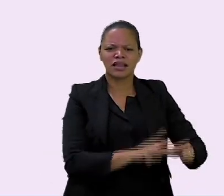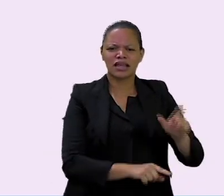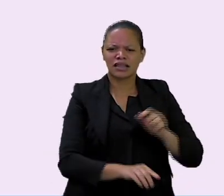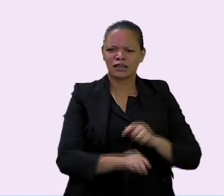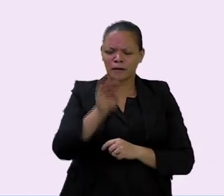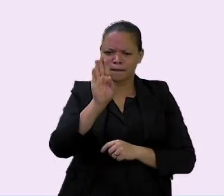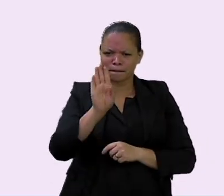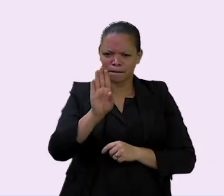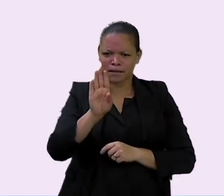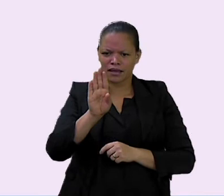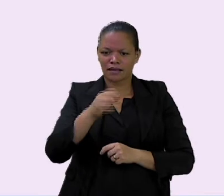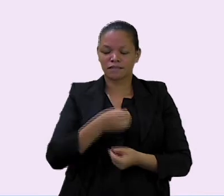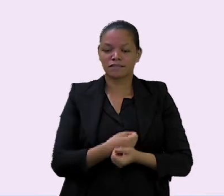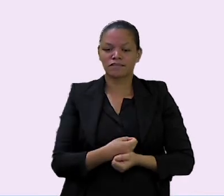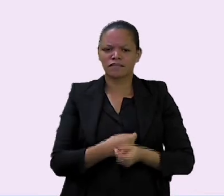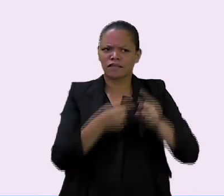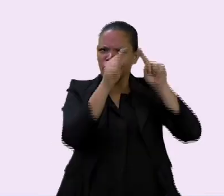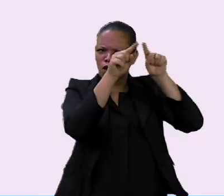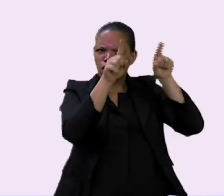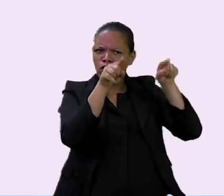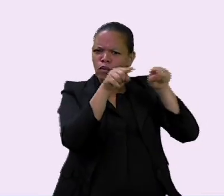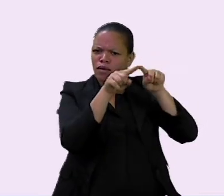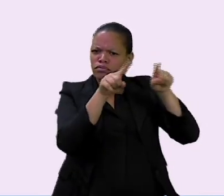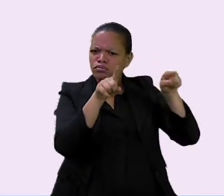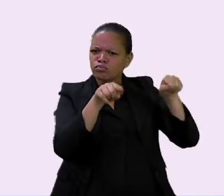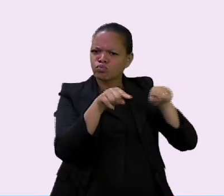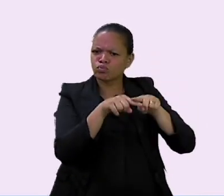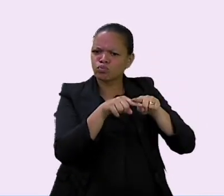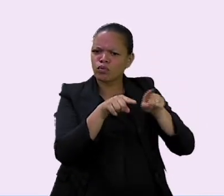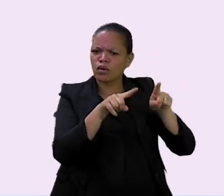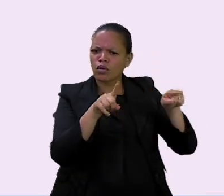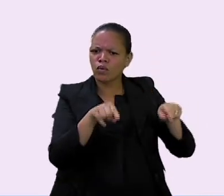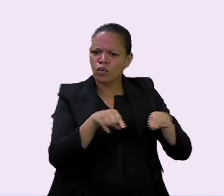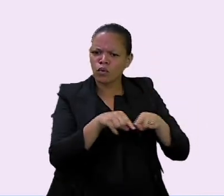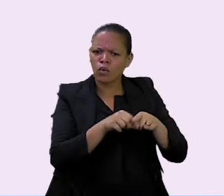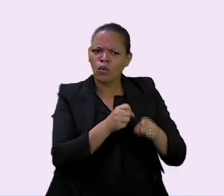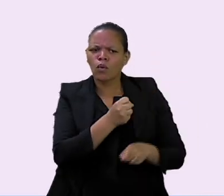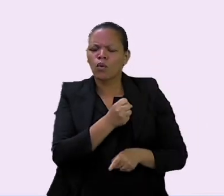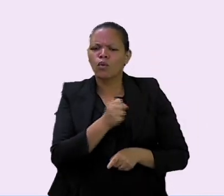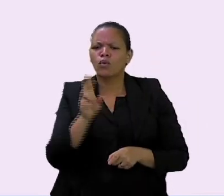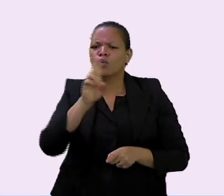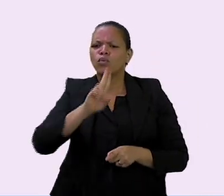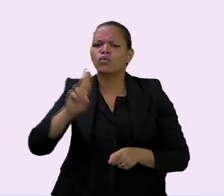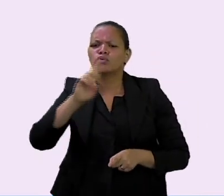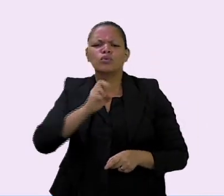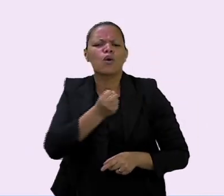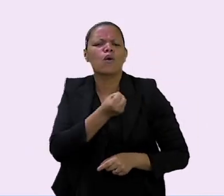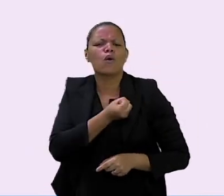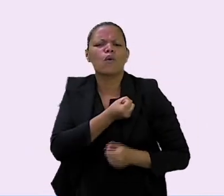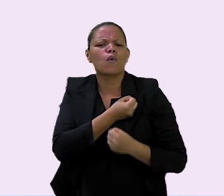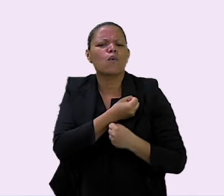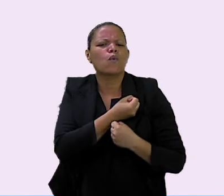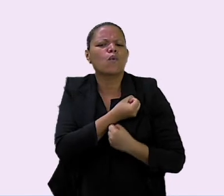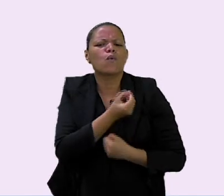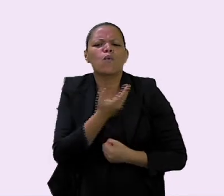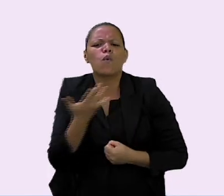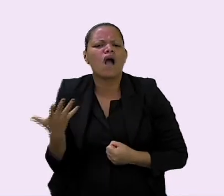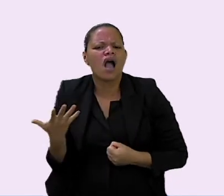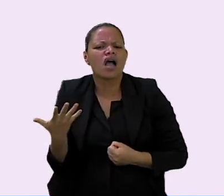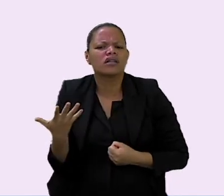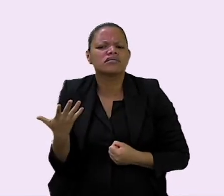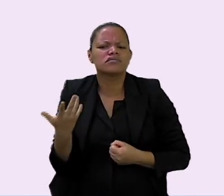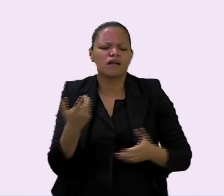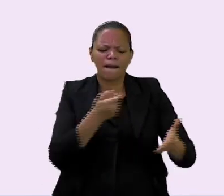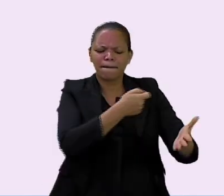ela utilizou para escrever a palavra? Agora sim eu preciso contar um por um aqui, ó.